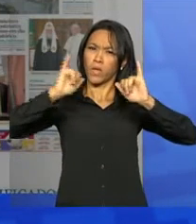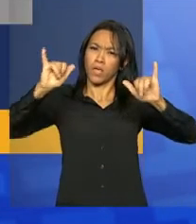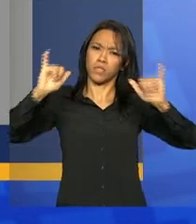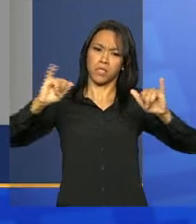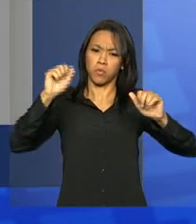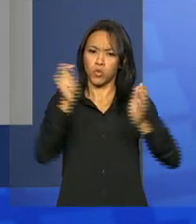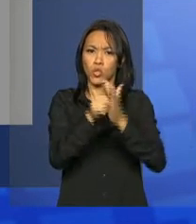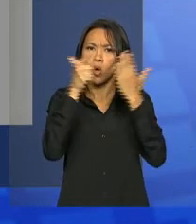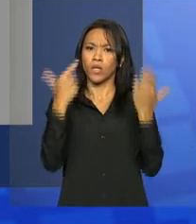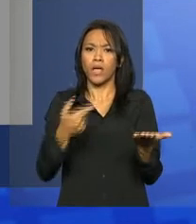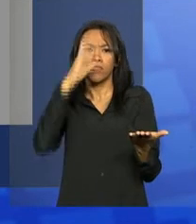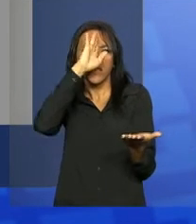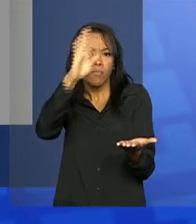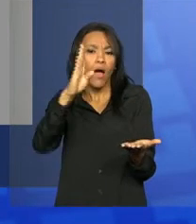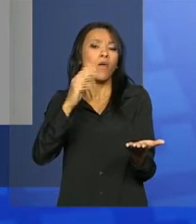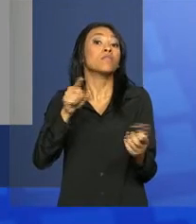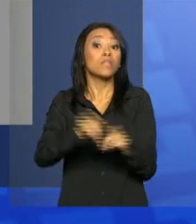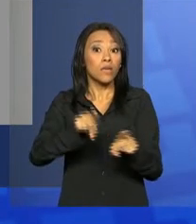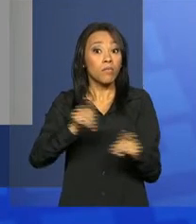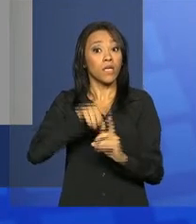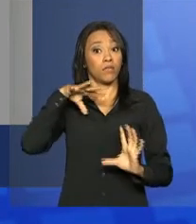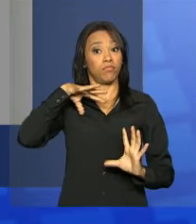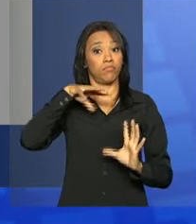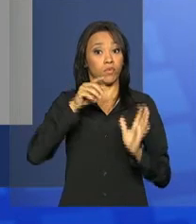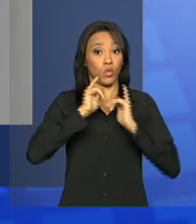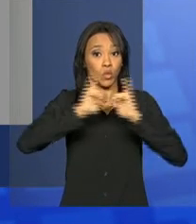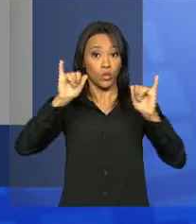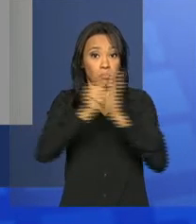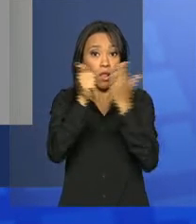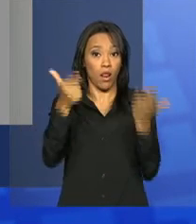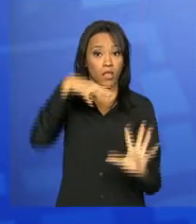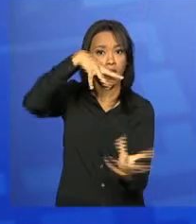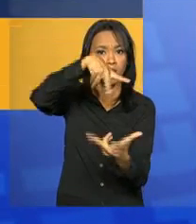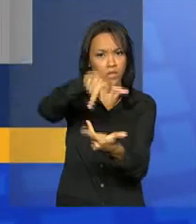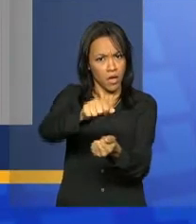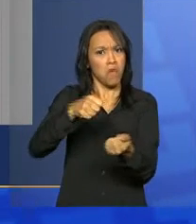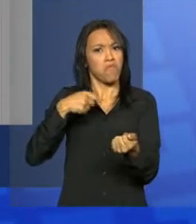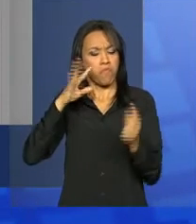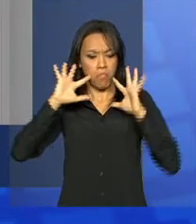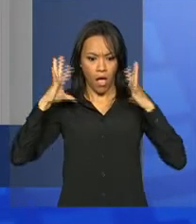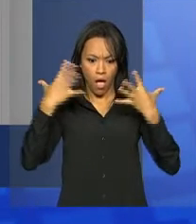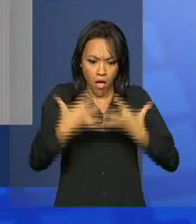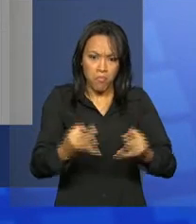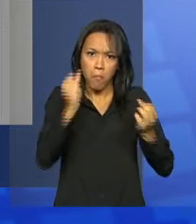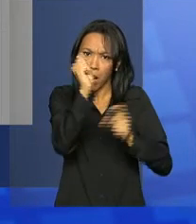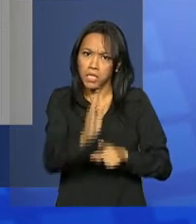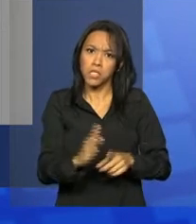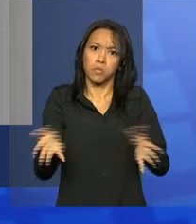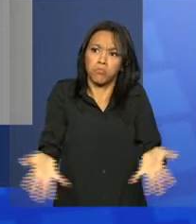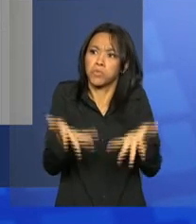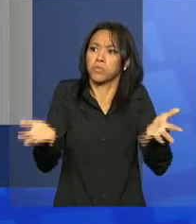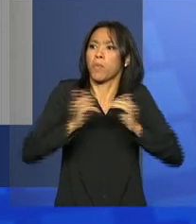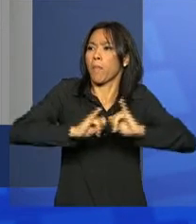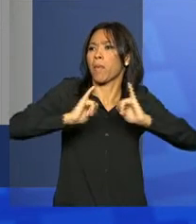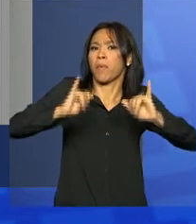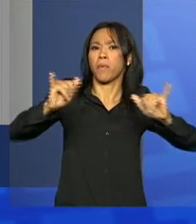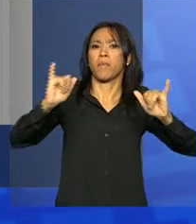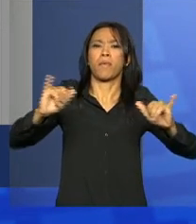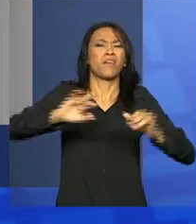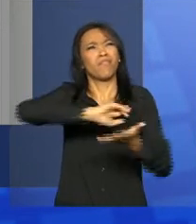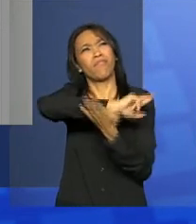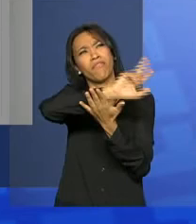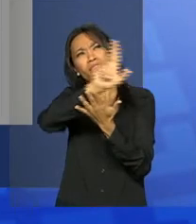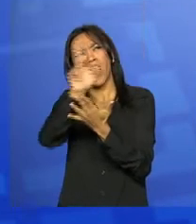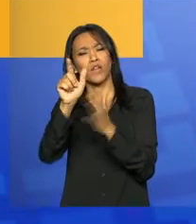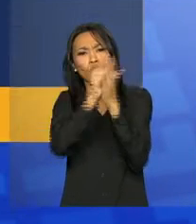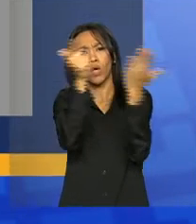país a imprensa internacional deu ampla cobertura ao dia nacional de mobilização zica 0 jornais e agências de vários países